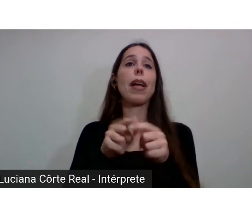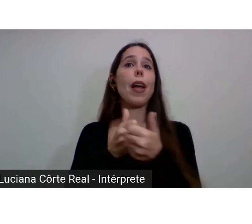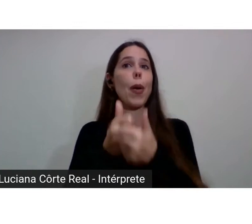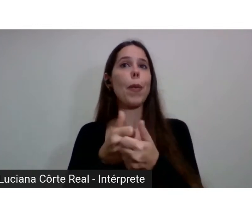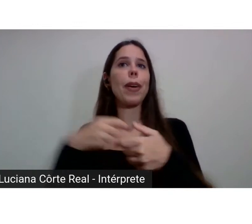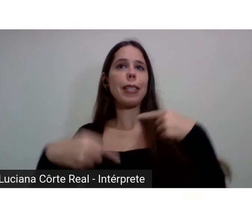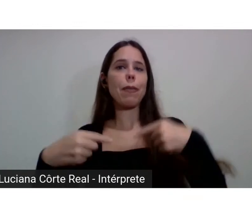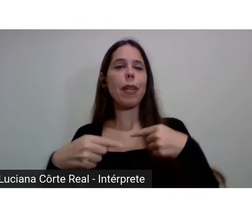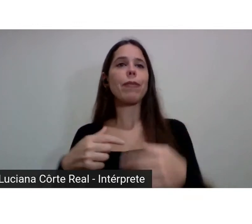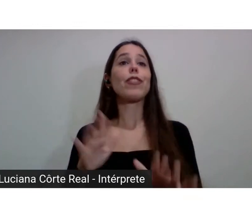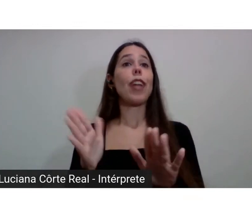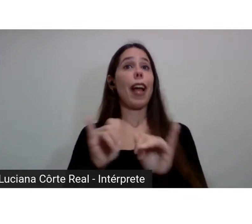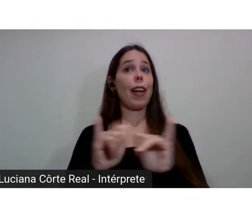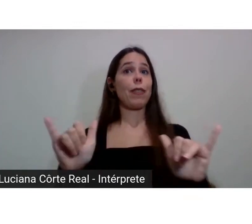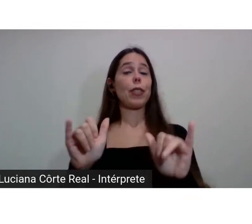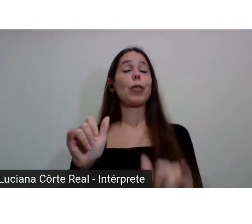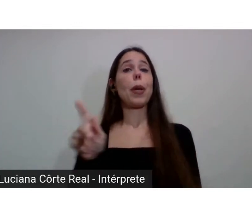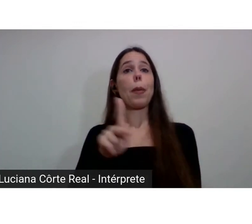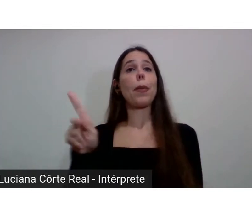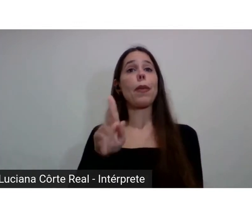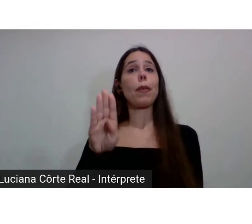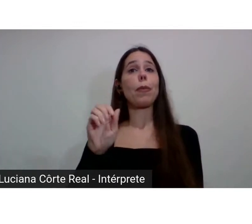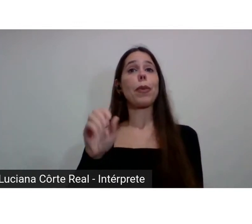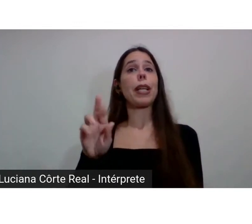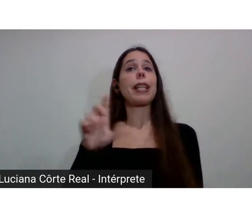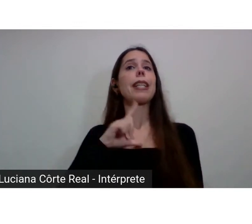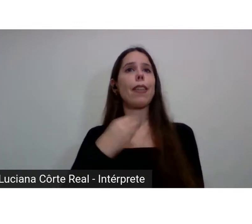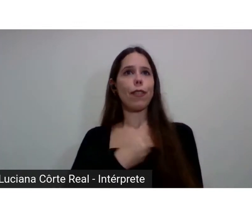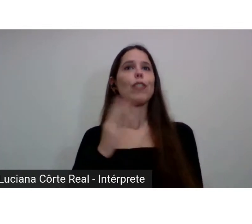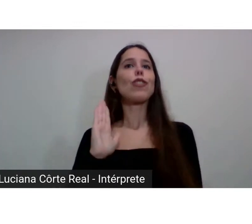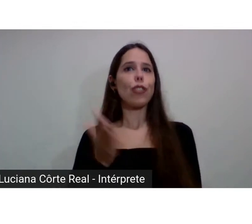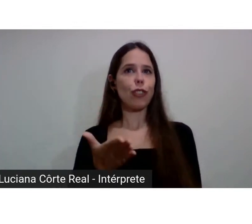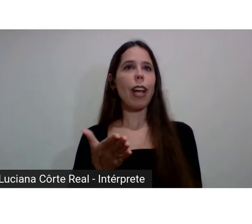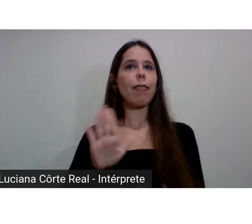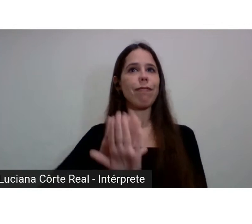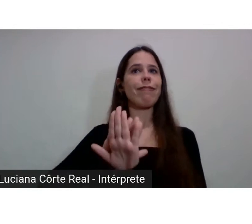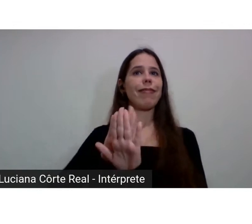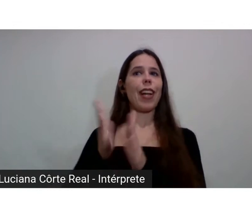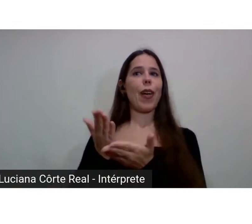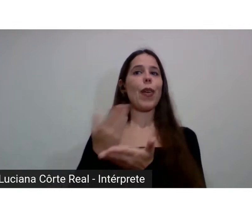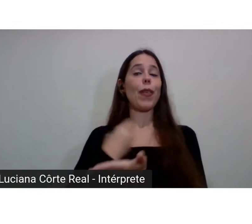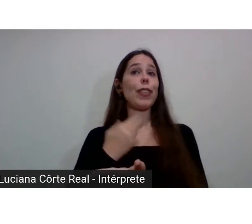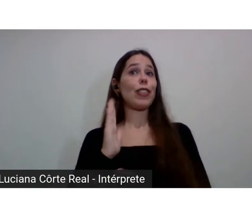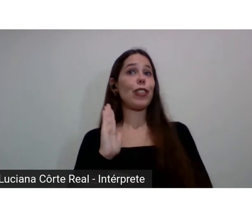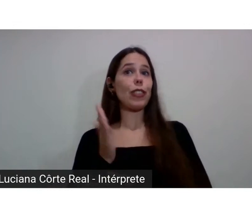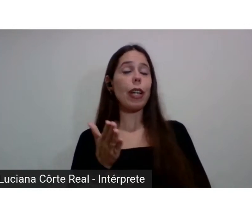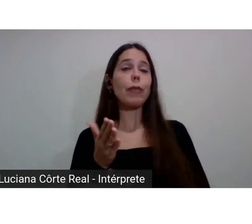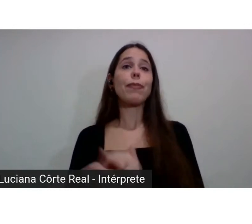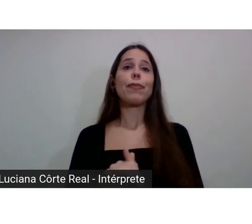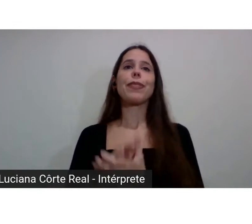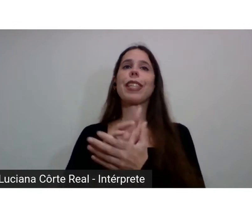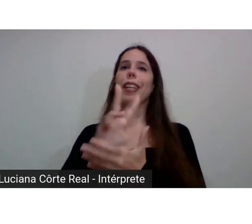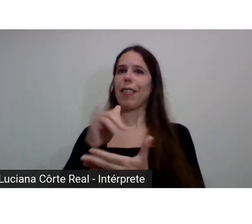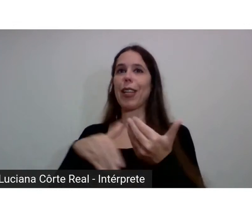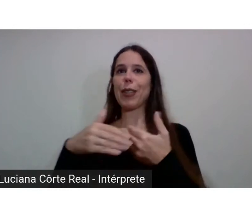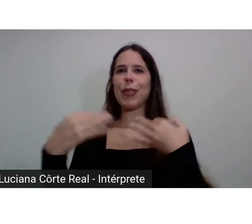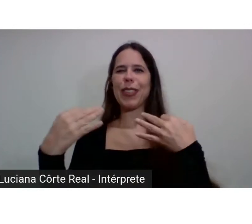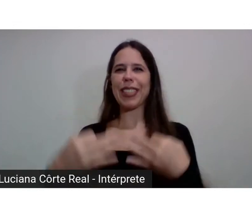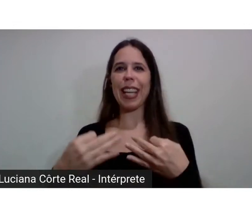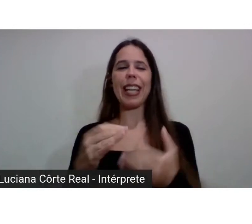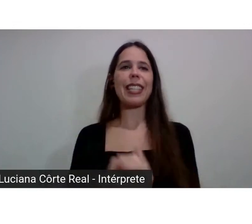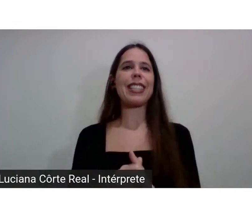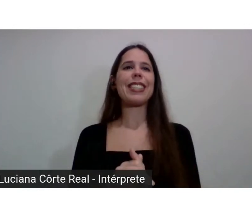professor Baker já se encontra conosco aqui no backstage, então vai tudo dar certo para